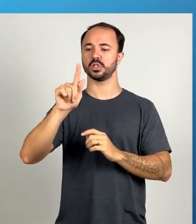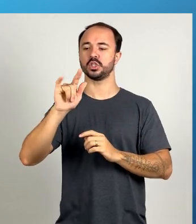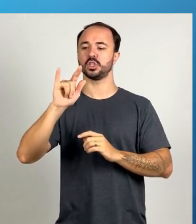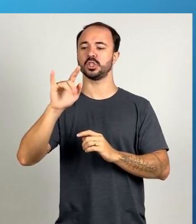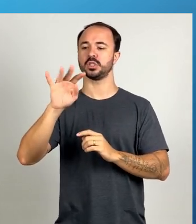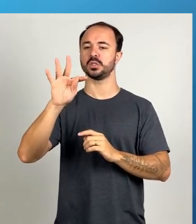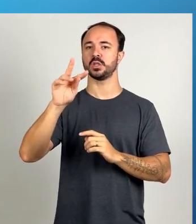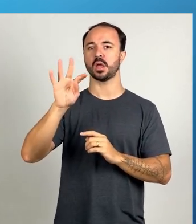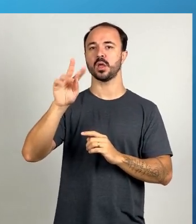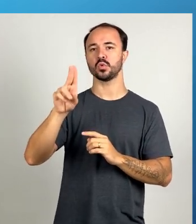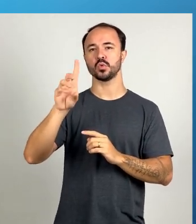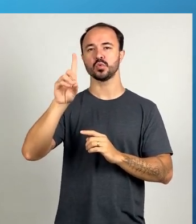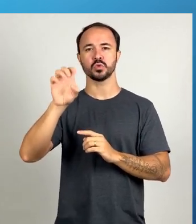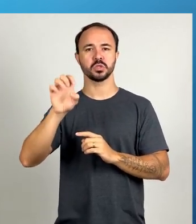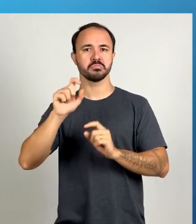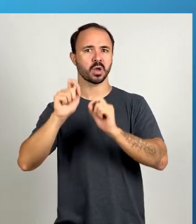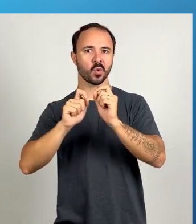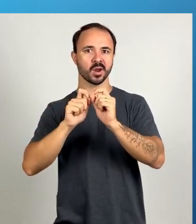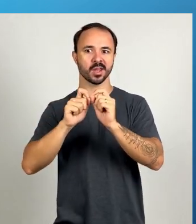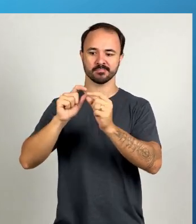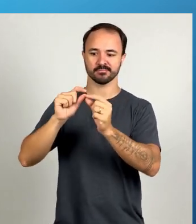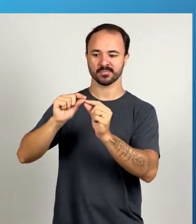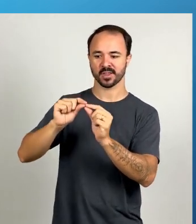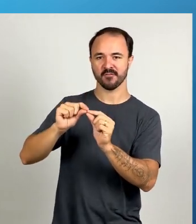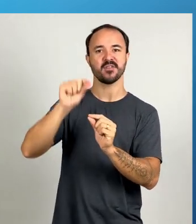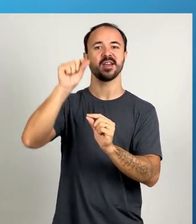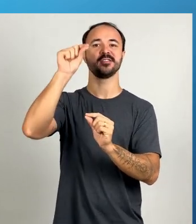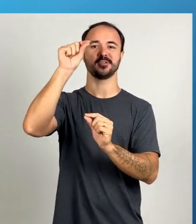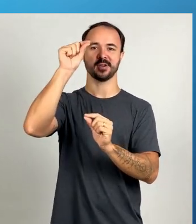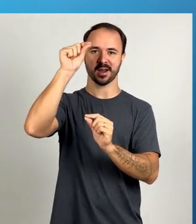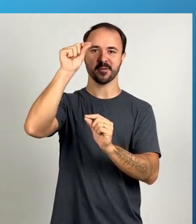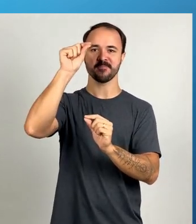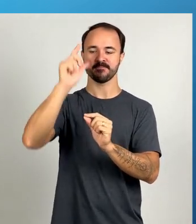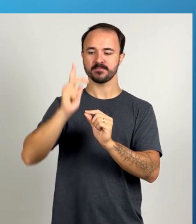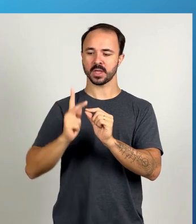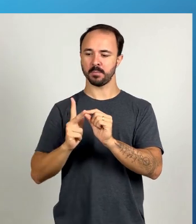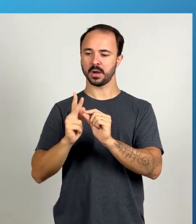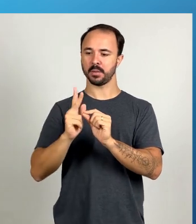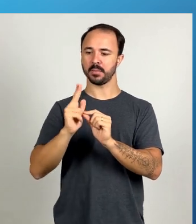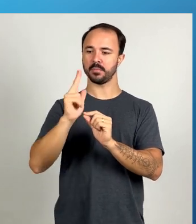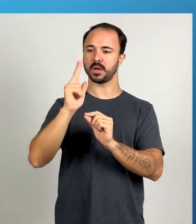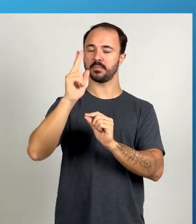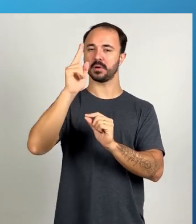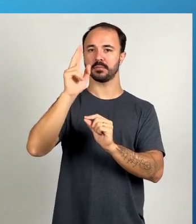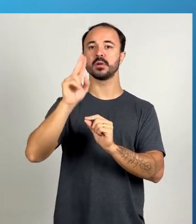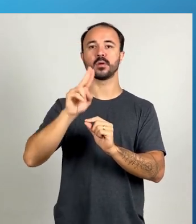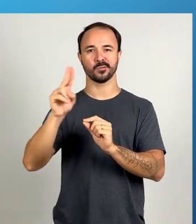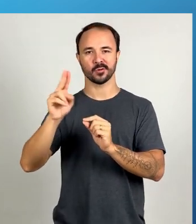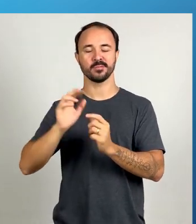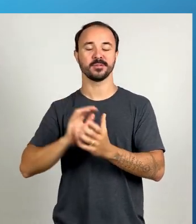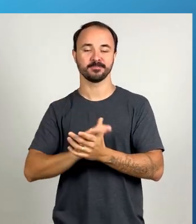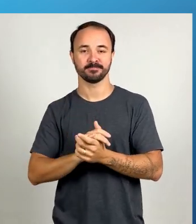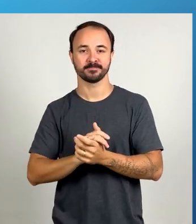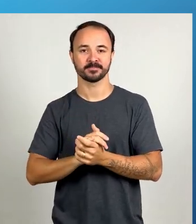incisão no paciente no sentido vertical, digamos, né? Longitudinal. Tranquilo?